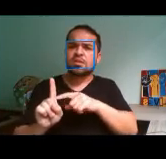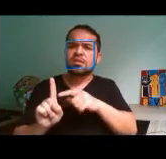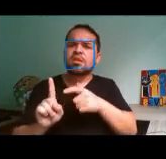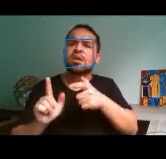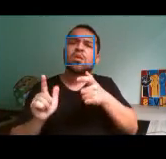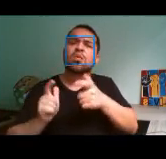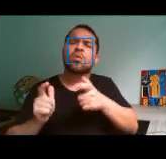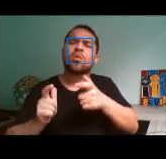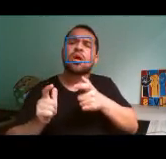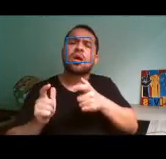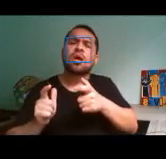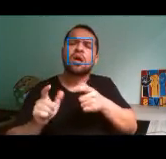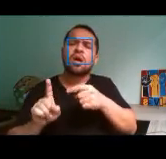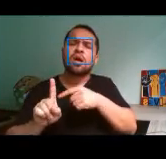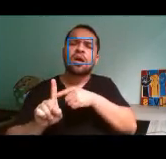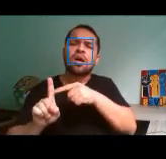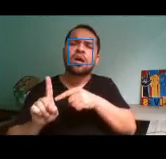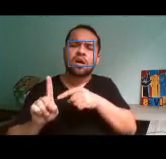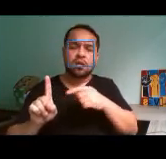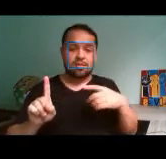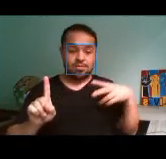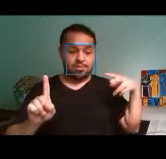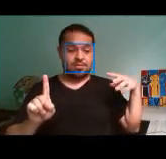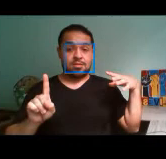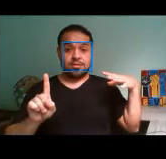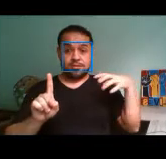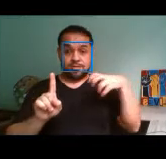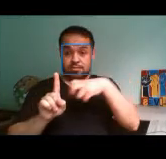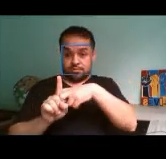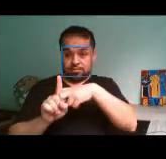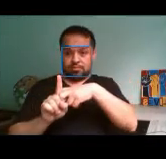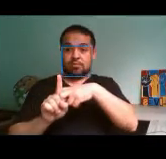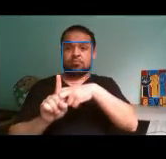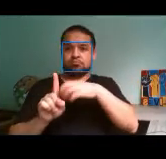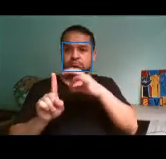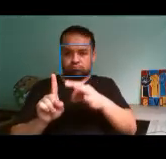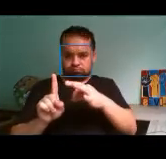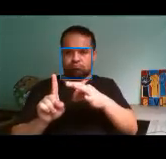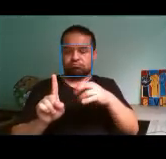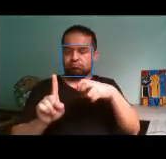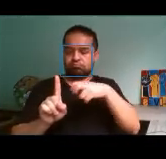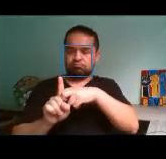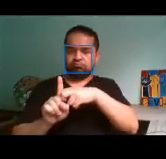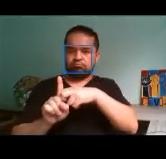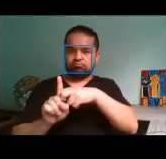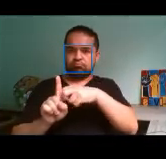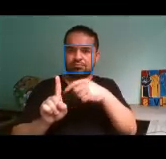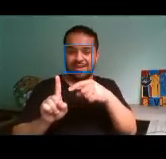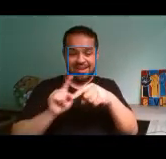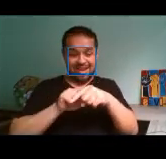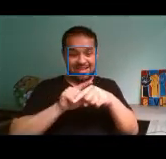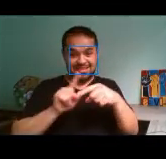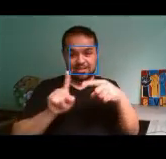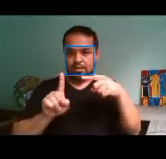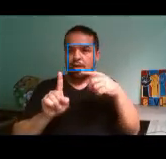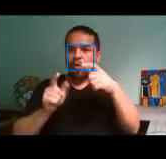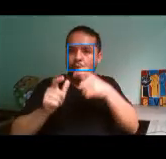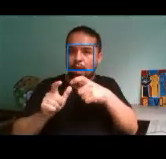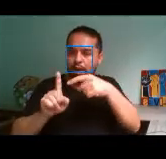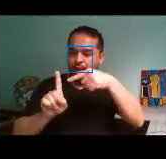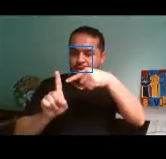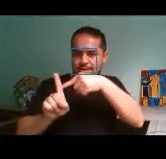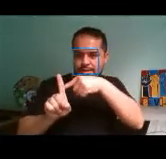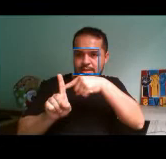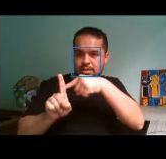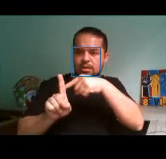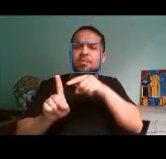V2. Mas eu ainda não acabei. Por quê? Porque essa mão que ela vai tocar, essa mão passiva,